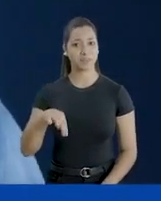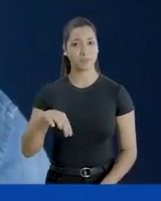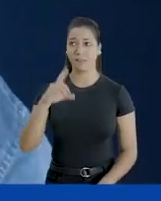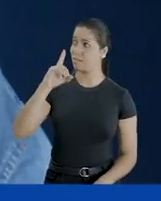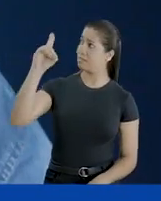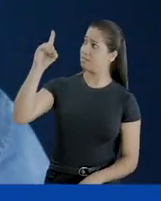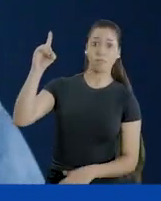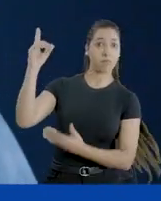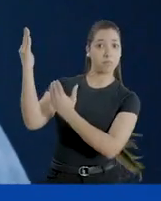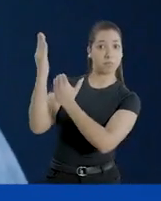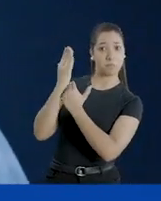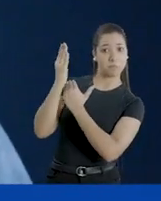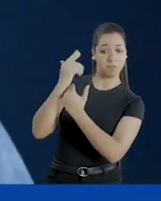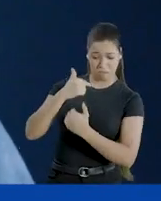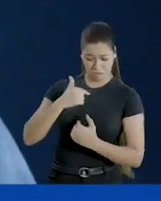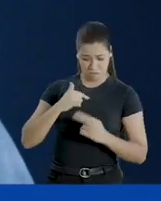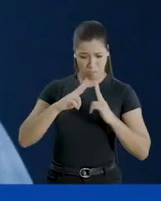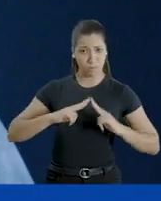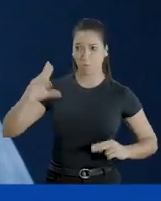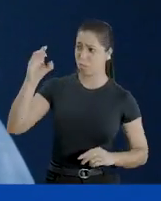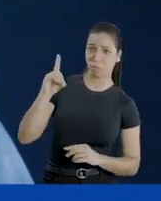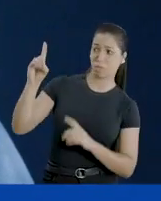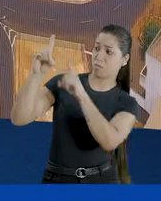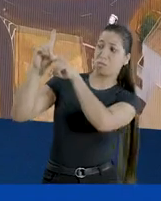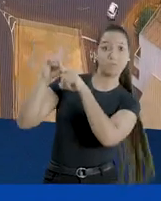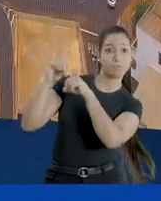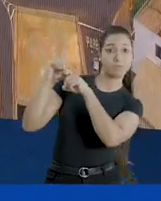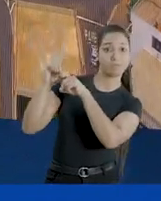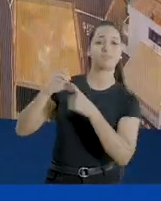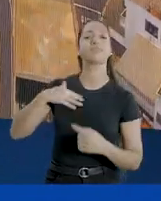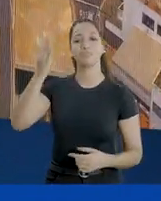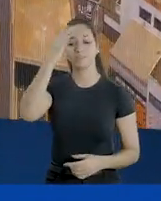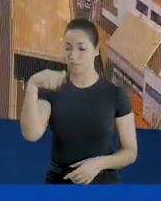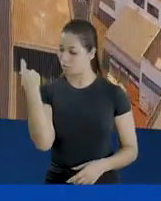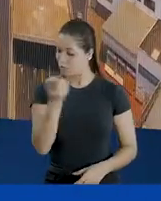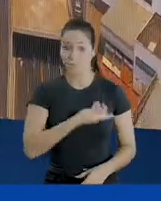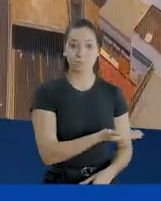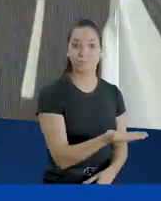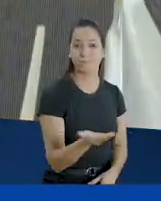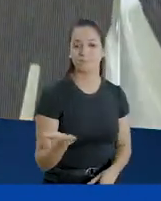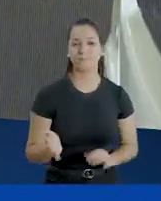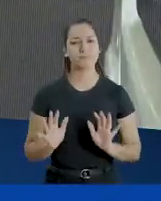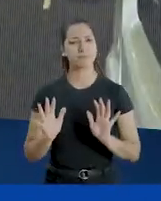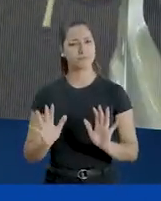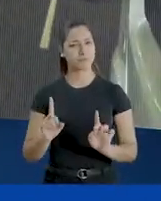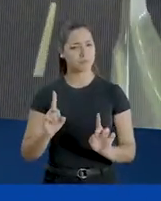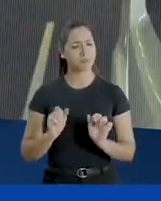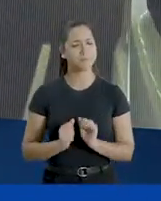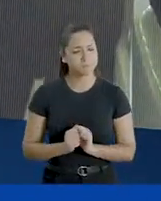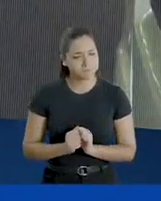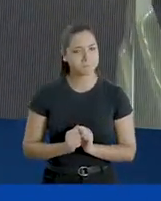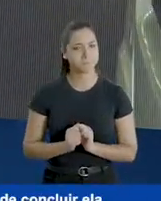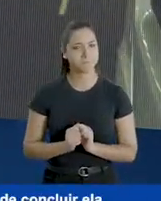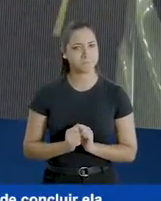Quem faz na nossa vida é Deus. E eu não sou nada sem Ele. E tenho a certeza de todos nós. Mas tem mais